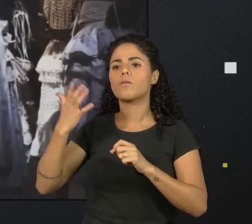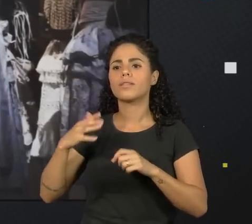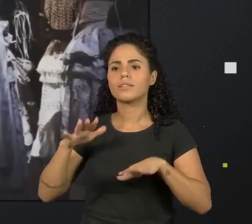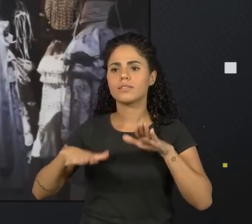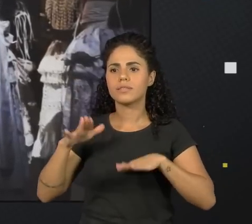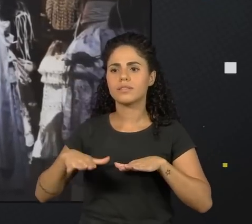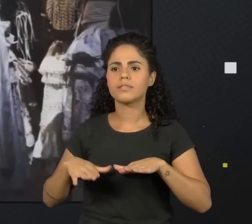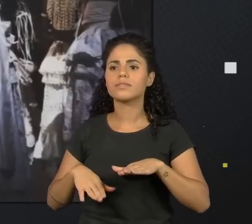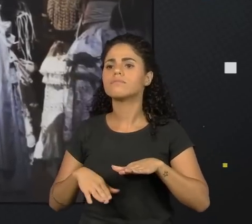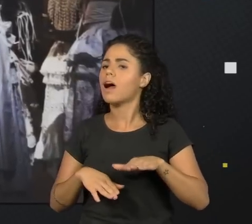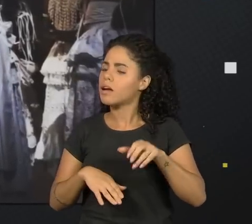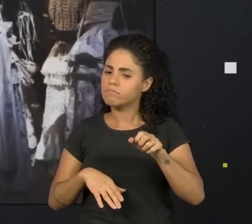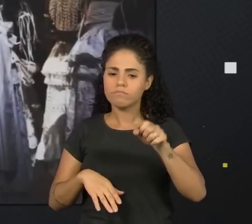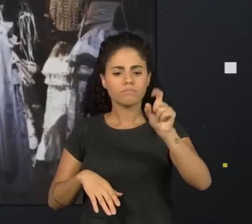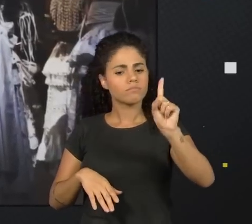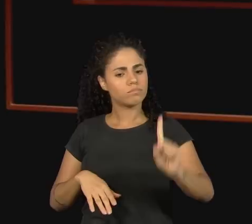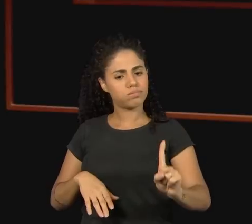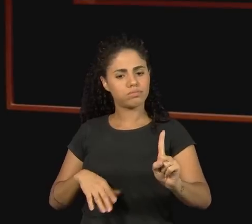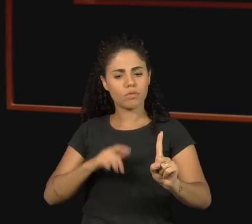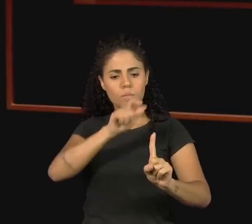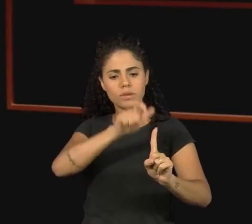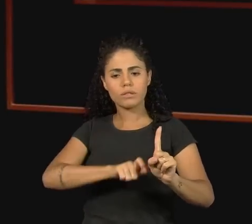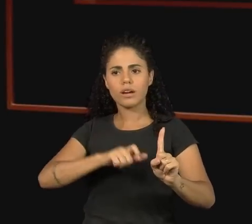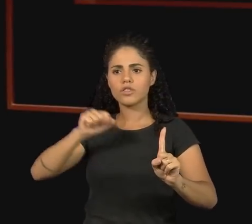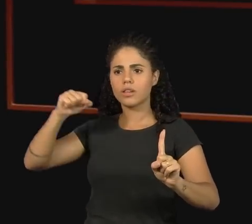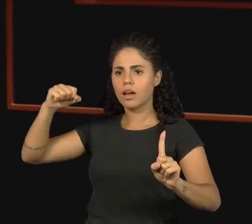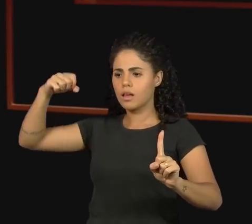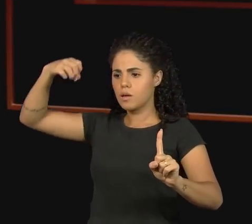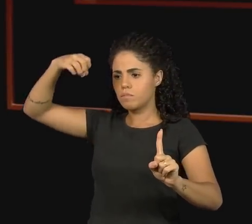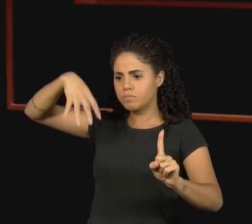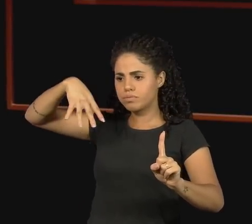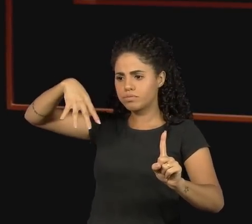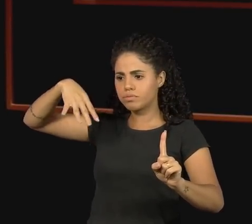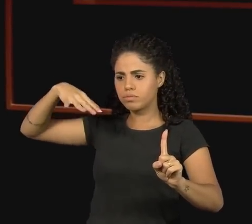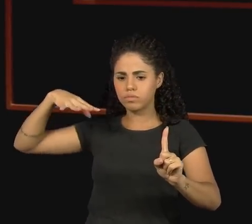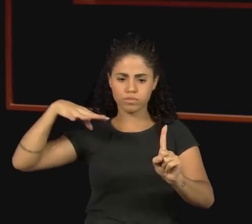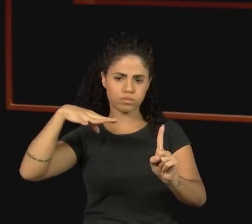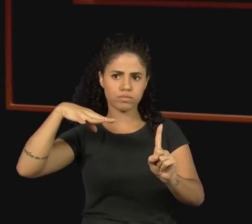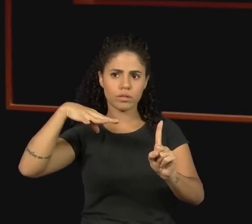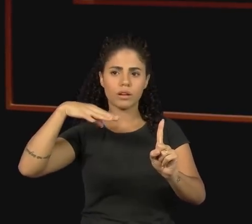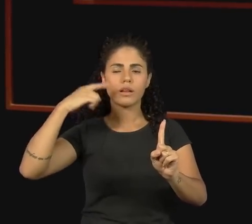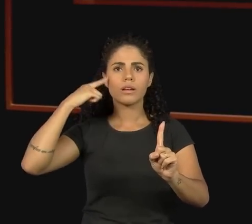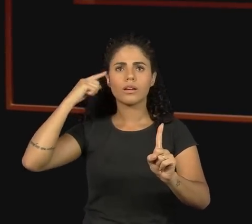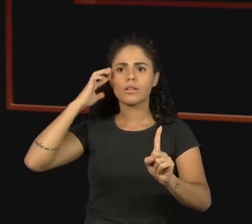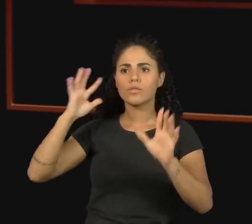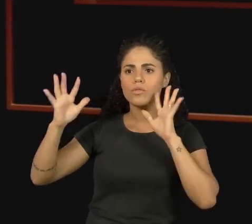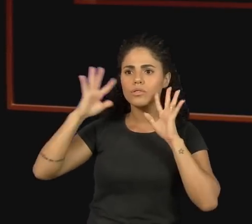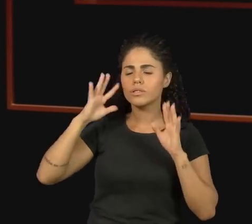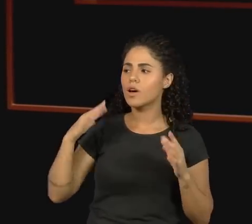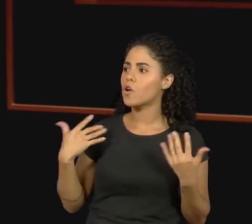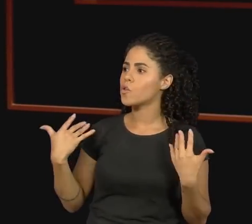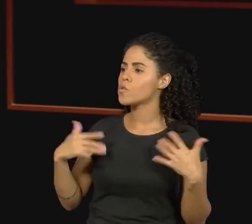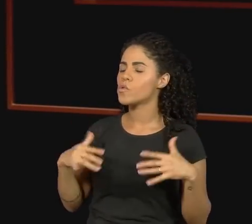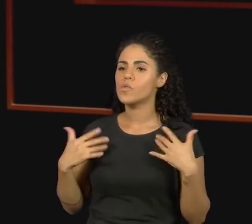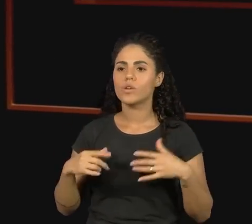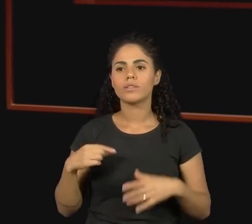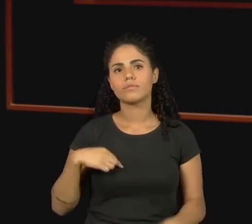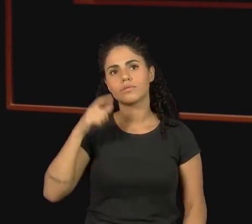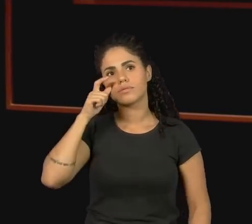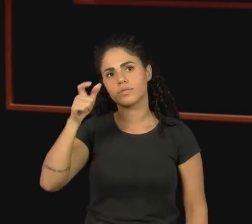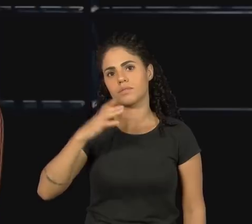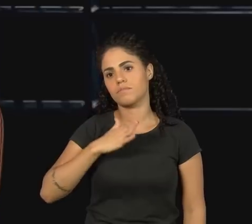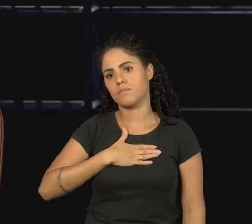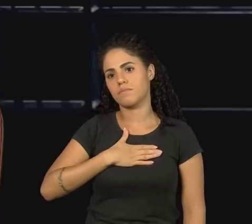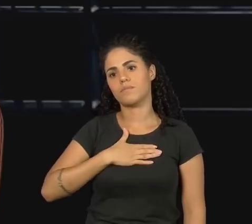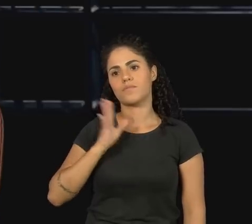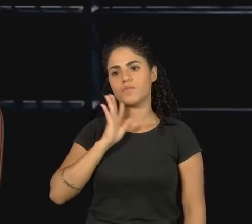plateia. Então, imageticamente, você também é levado para dentro do espetáculo. Isso me interessa muito,